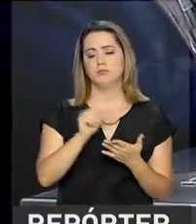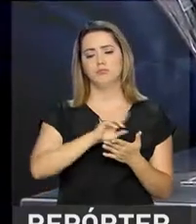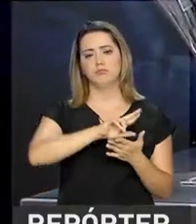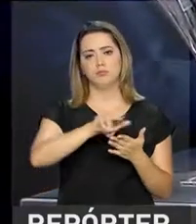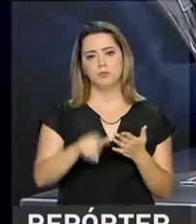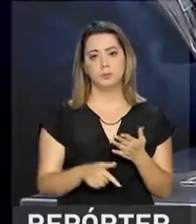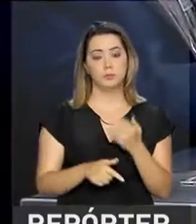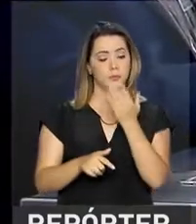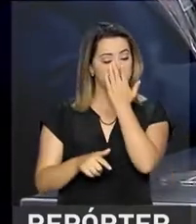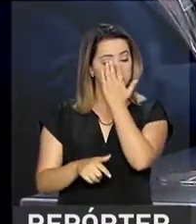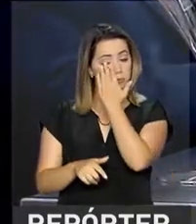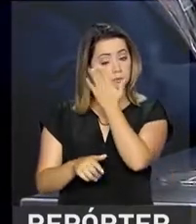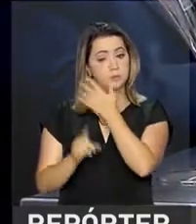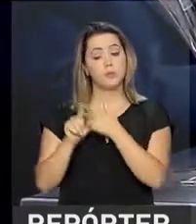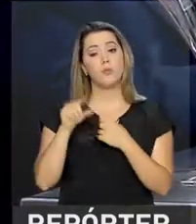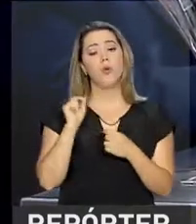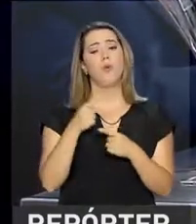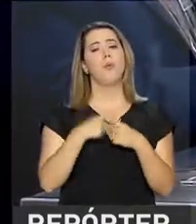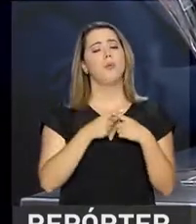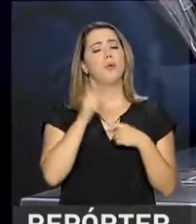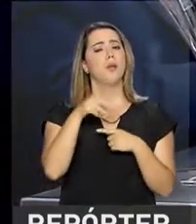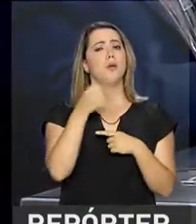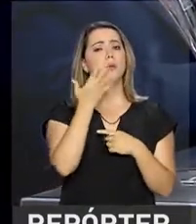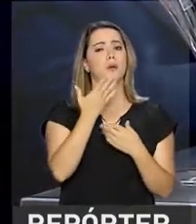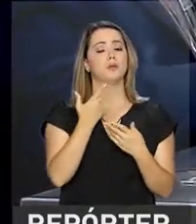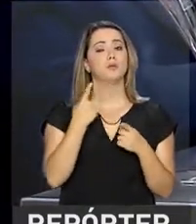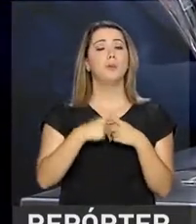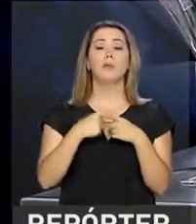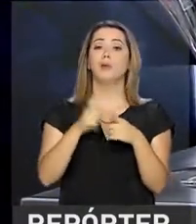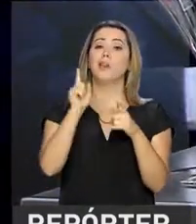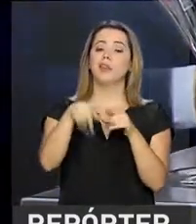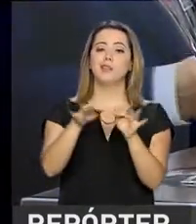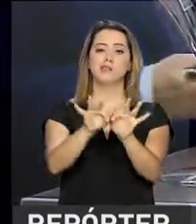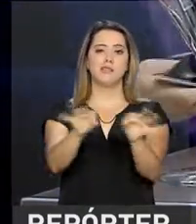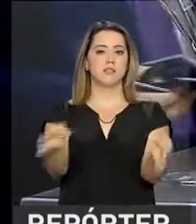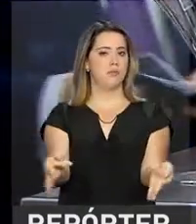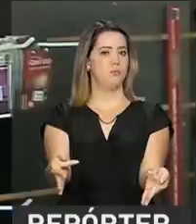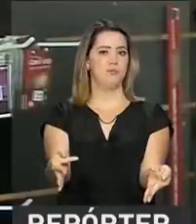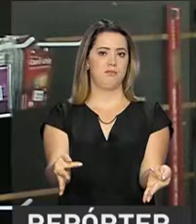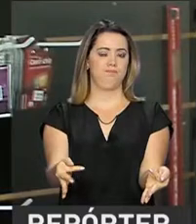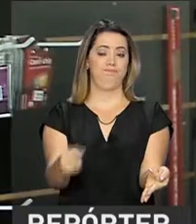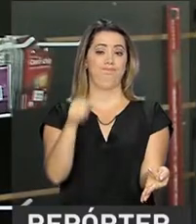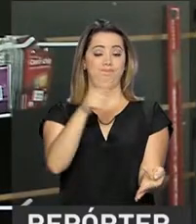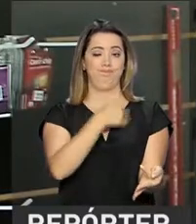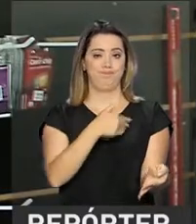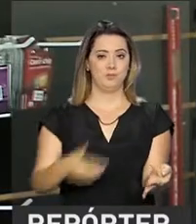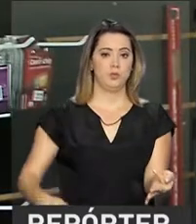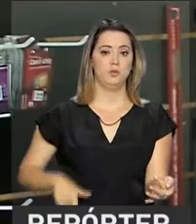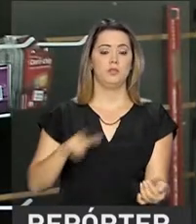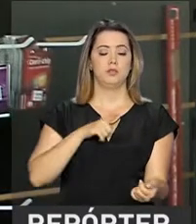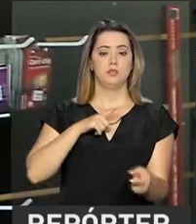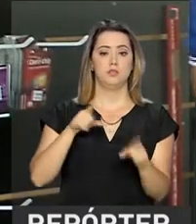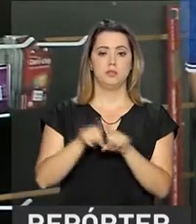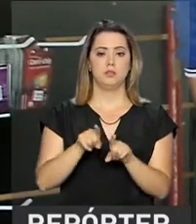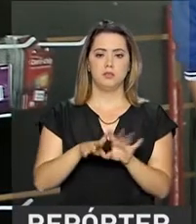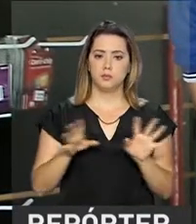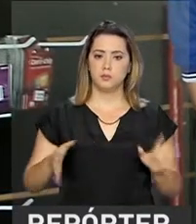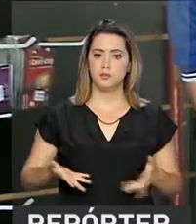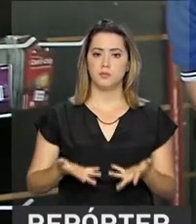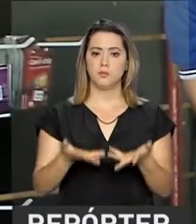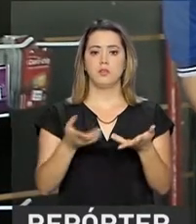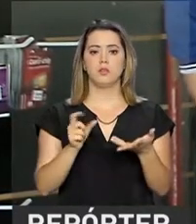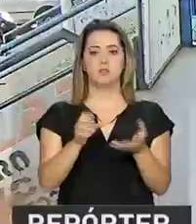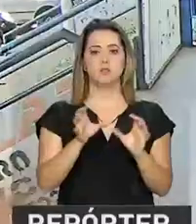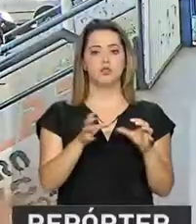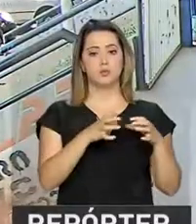a vantagem de ser um microempreendedor está na simplificação de processos o governo possui também incentivos para a